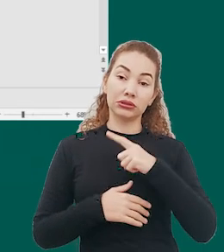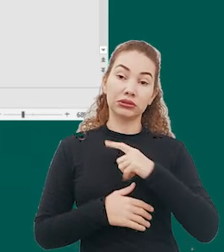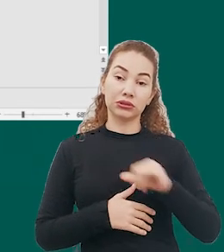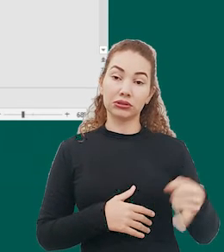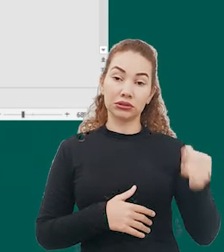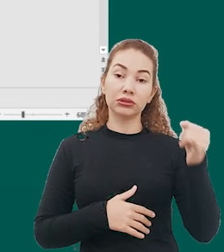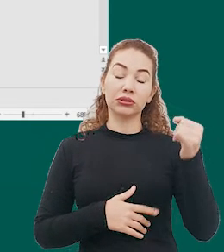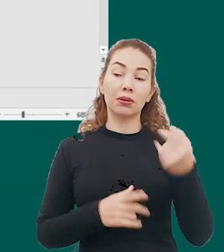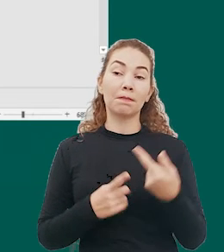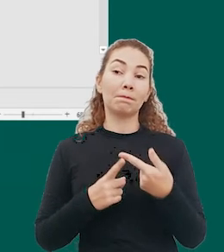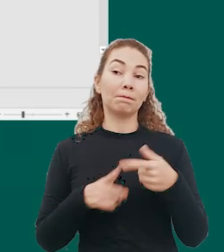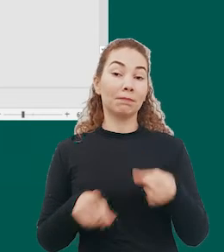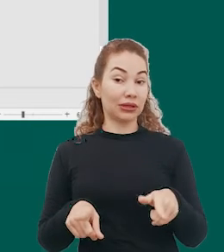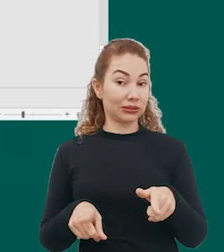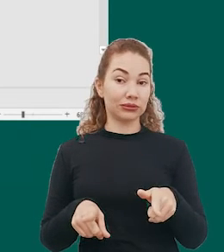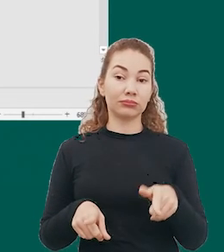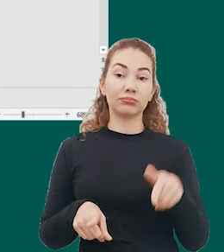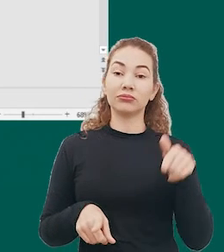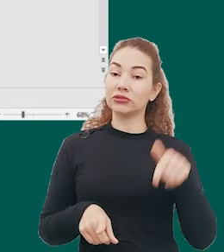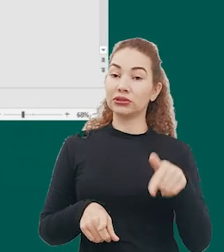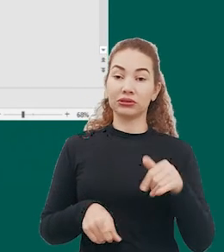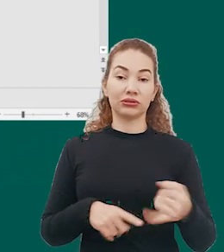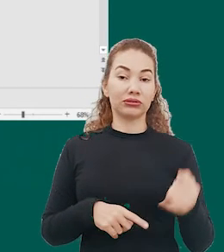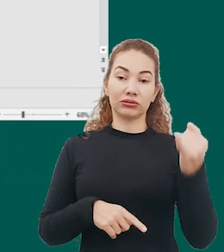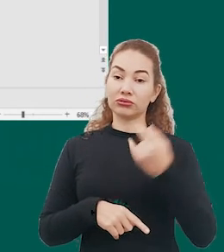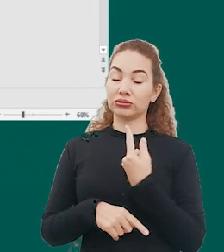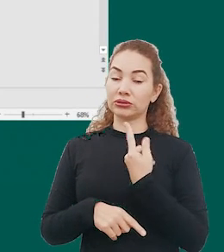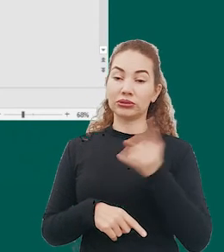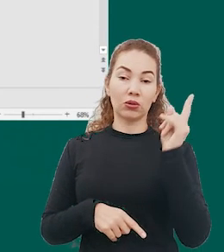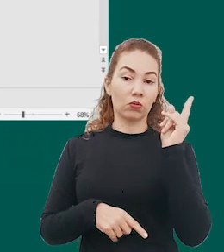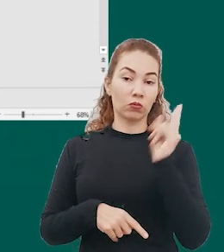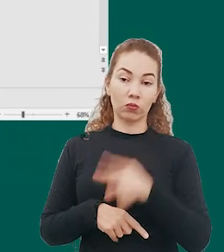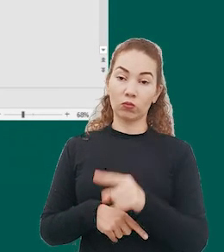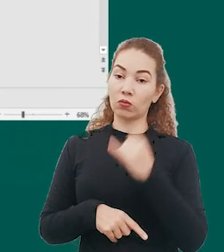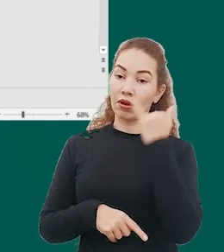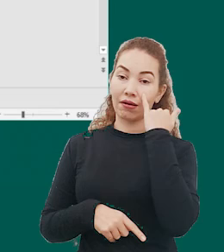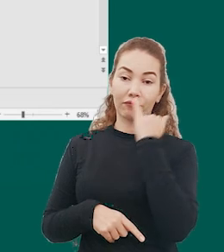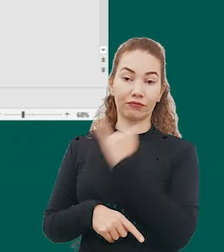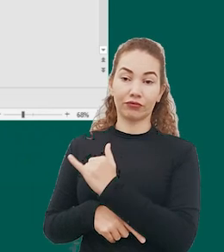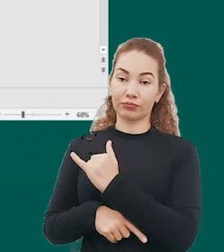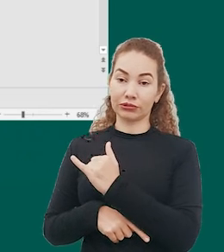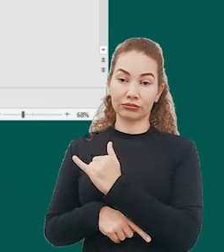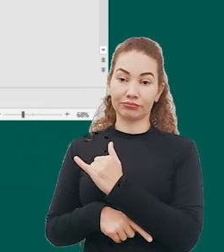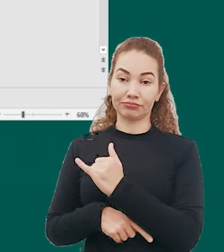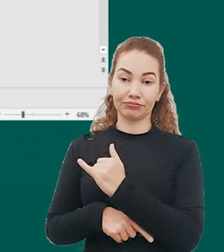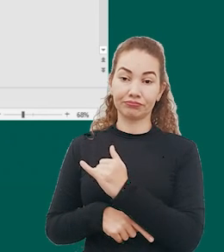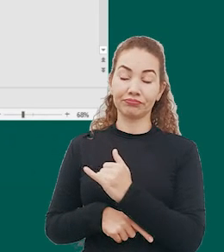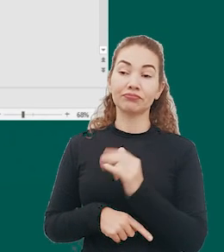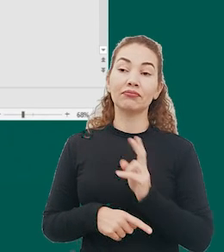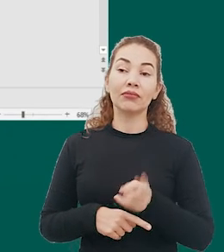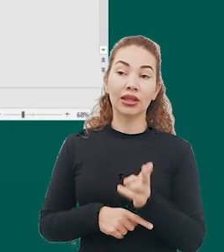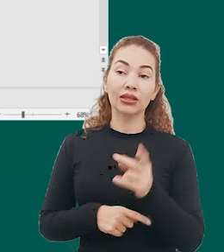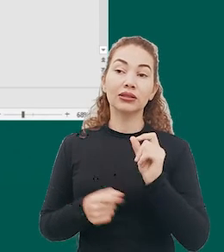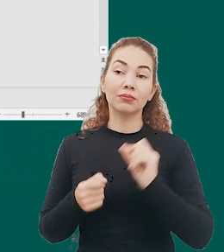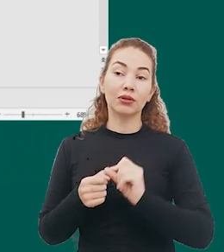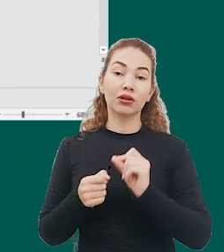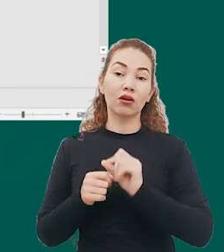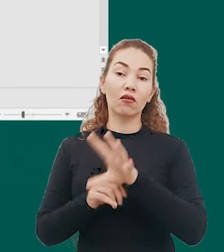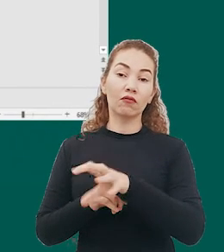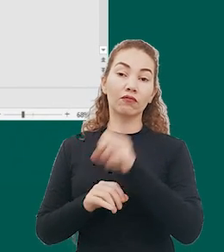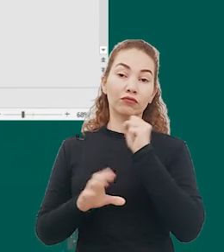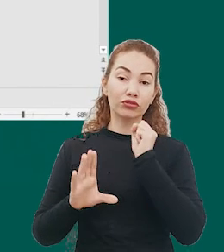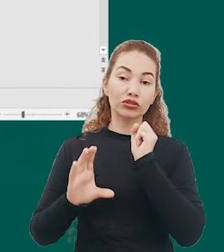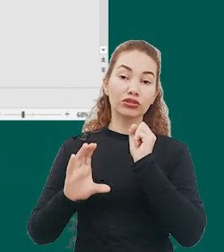tens o rendimento, mas esse rendimento não é informado. E toda vez que eu fizer um